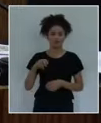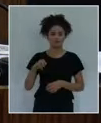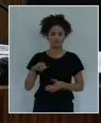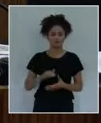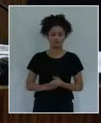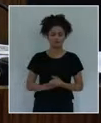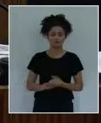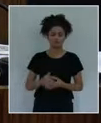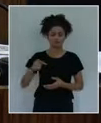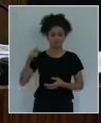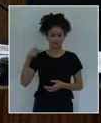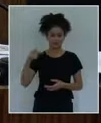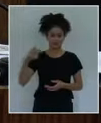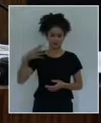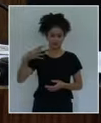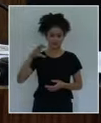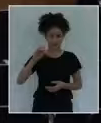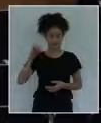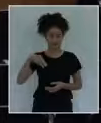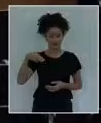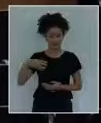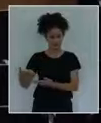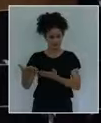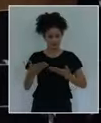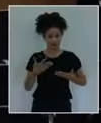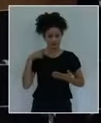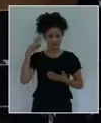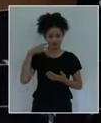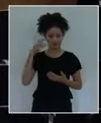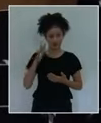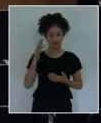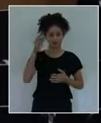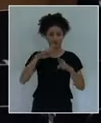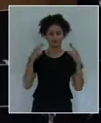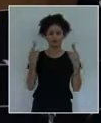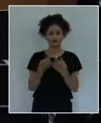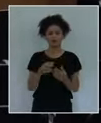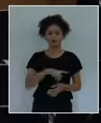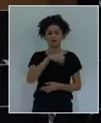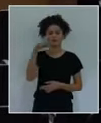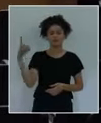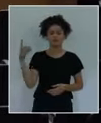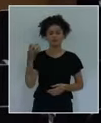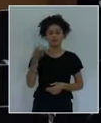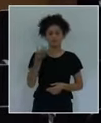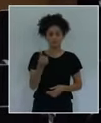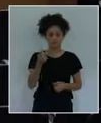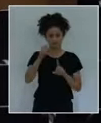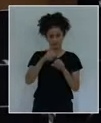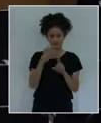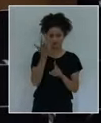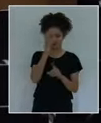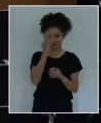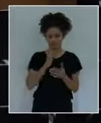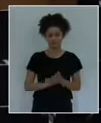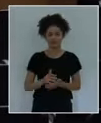19h40, convocando os senhores vereadores e vereadoras para a próxima reunião ordinária móvel a ser realizada no dia 6 de fevereiro de 2020,